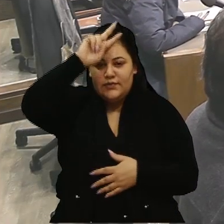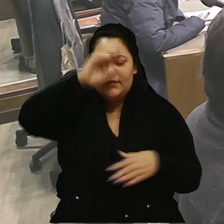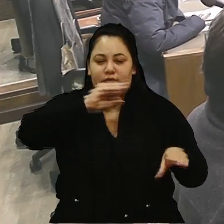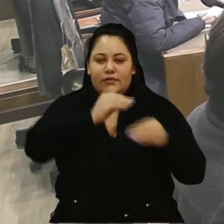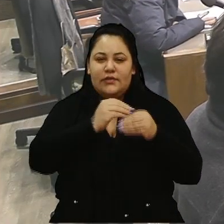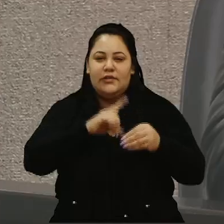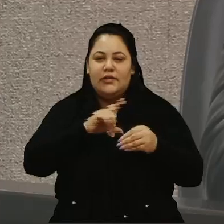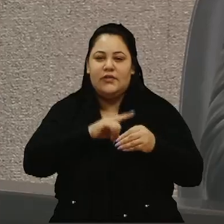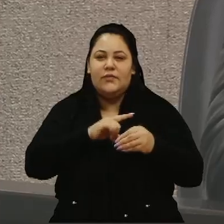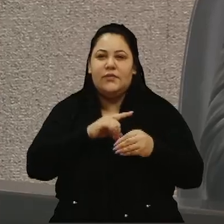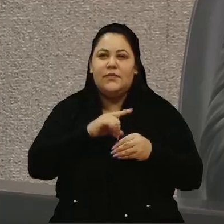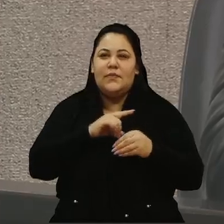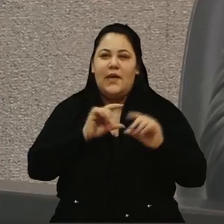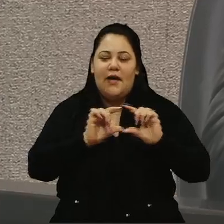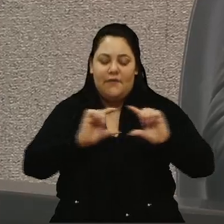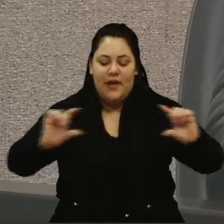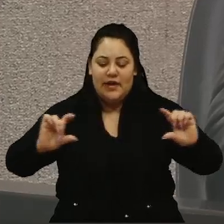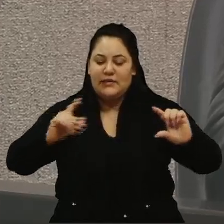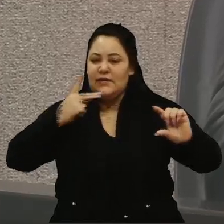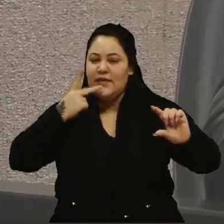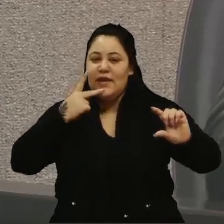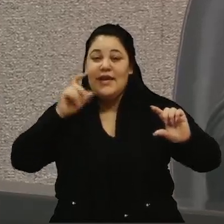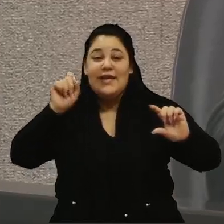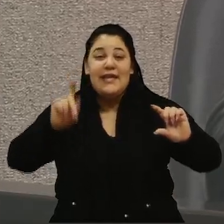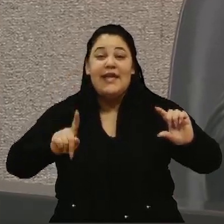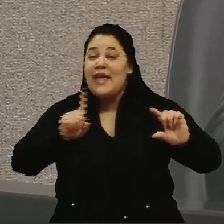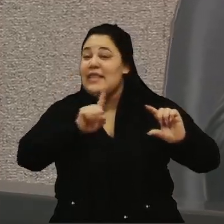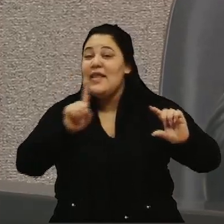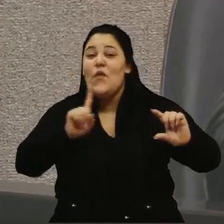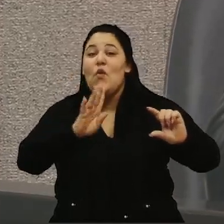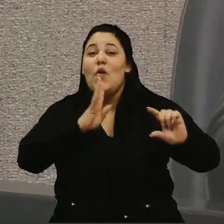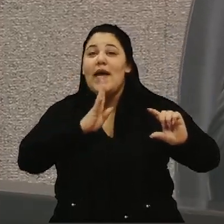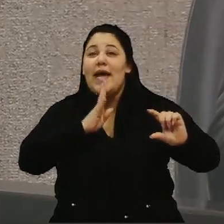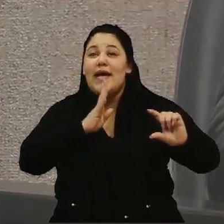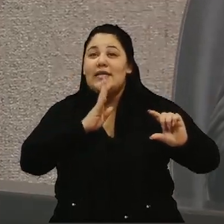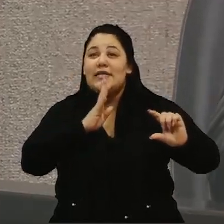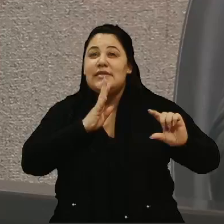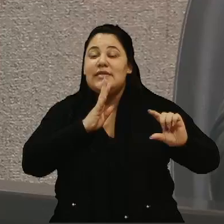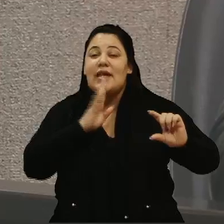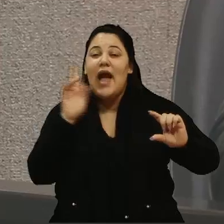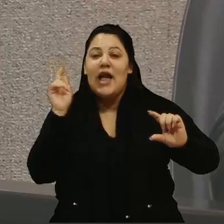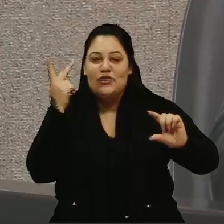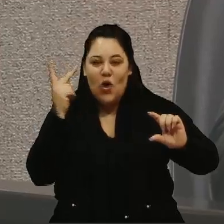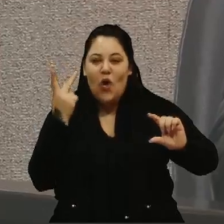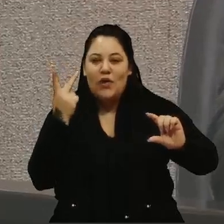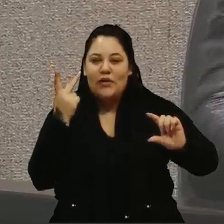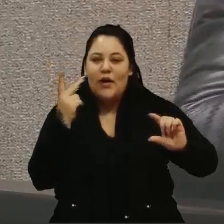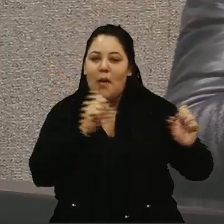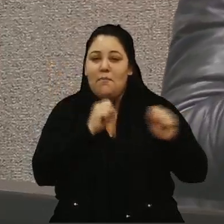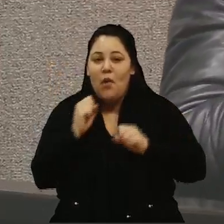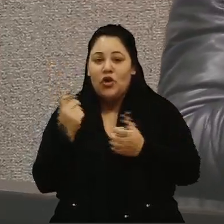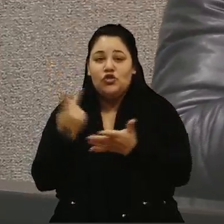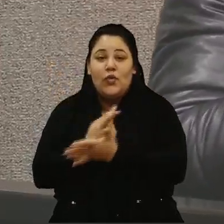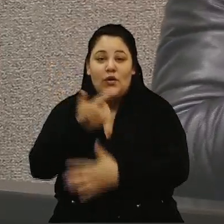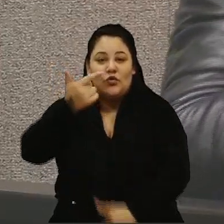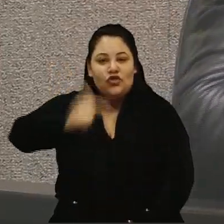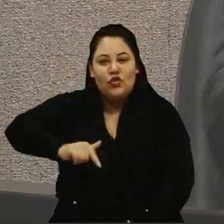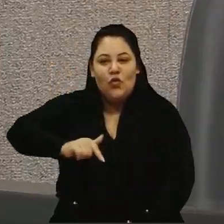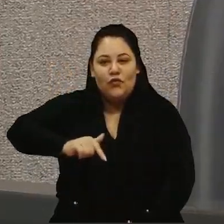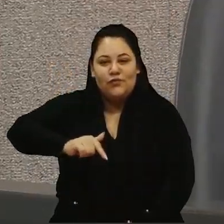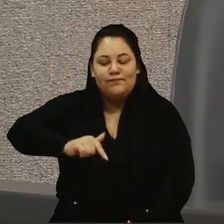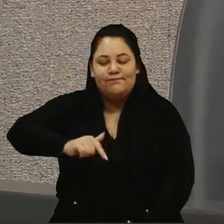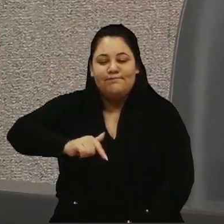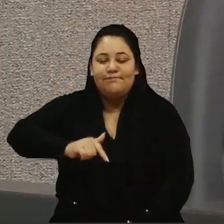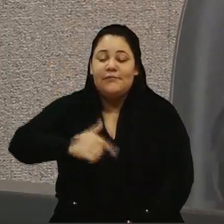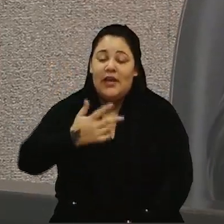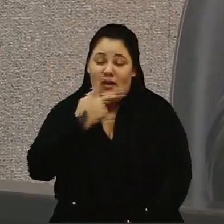Burke que diz que um povo que não conhece sua história está fadado a repeti-la, né? E acho que é importante nós mantermos a memória, de fato, como bem enfatizou a vereadora